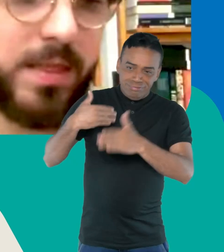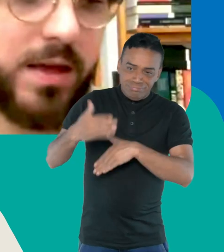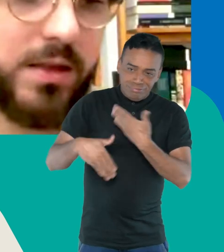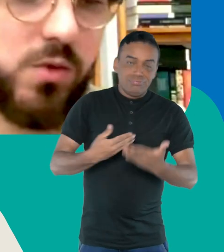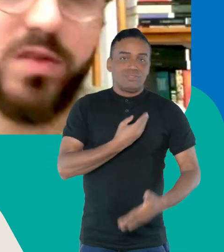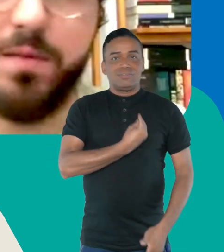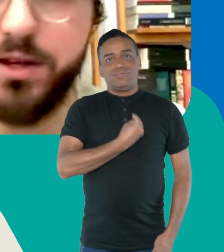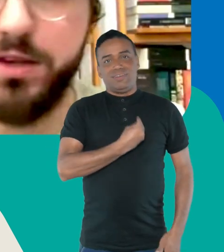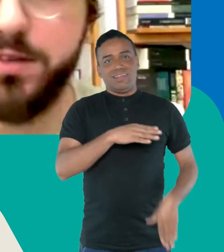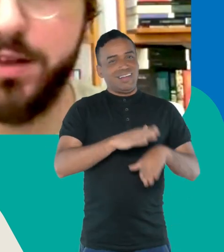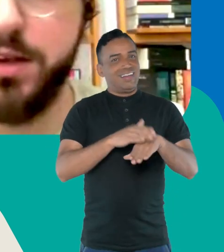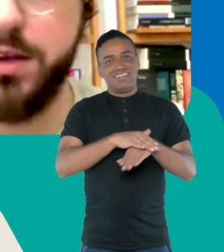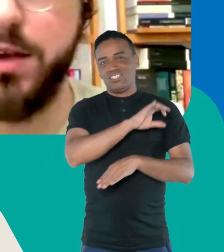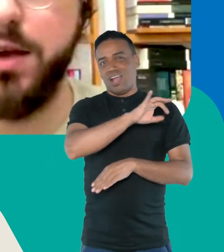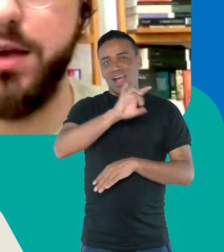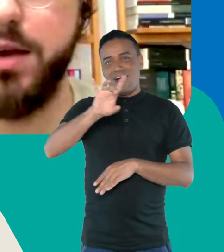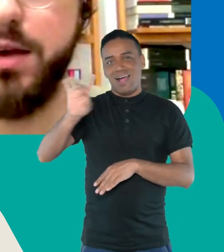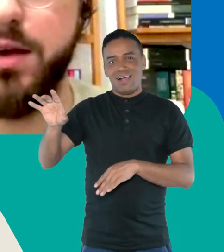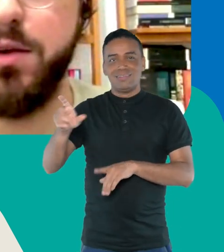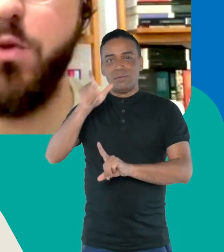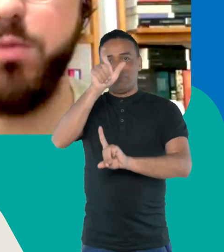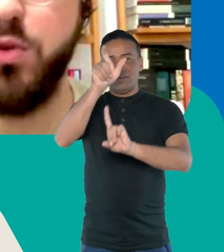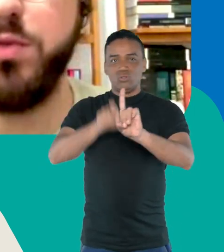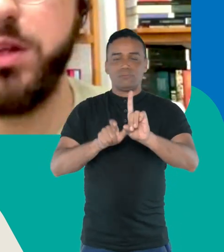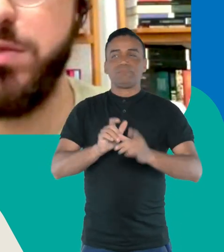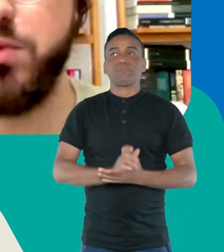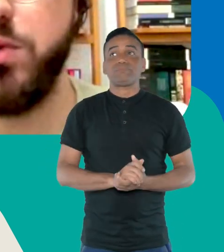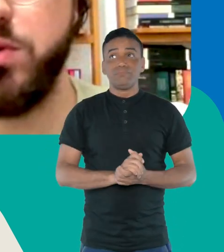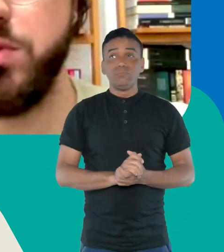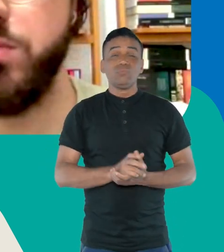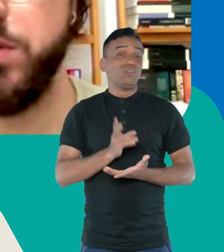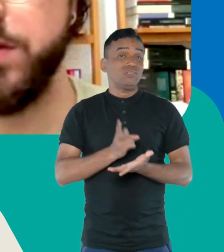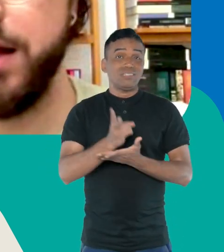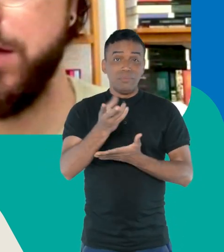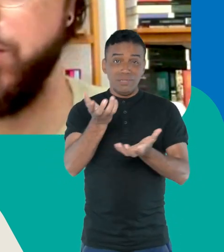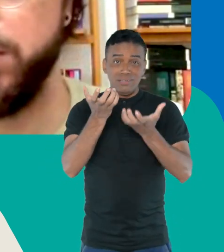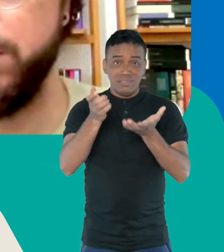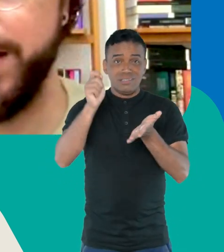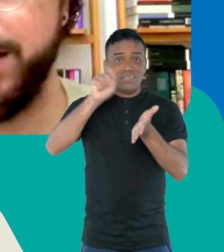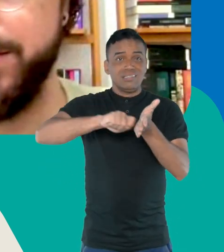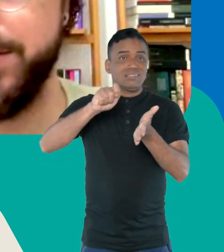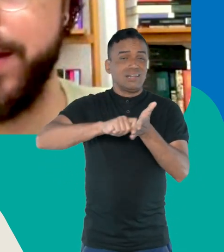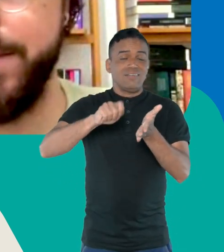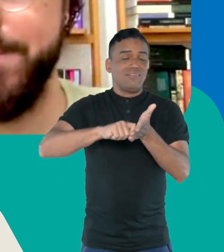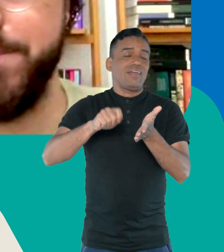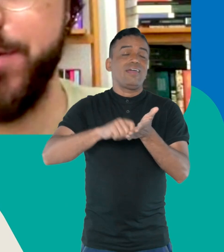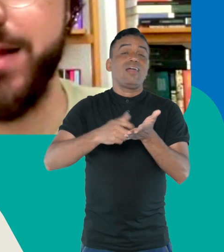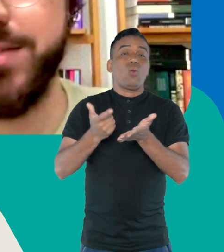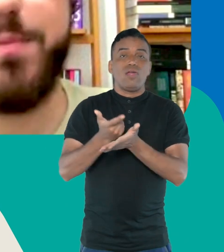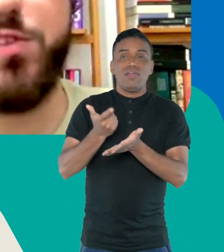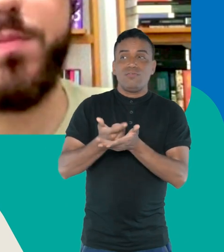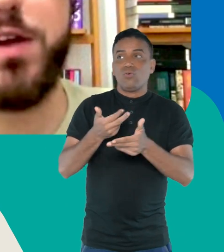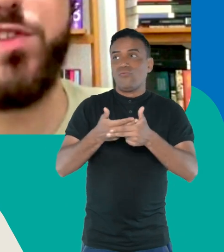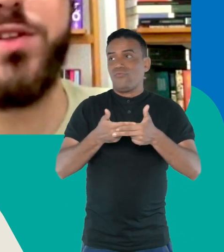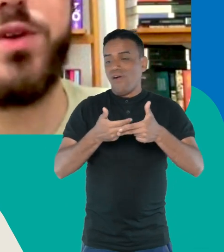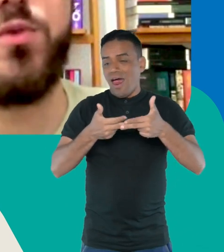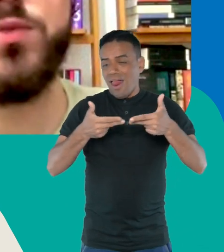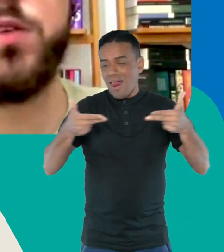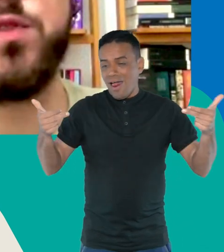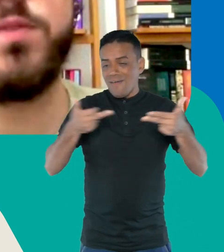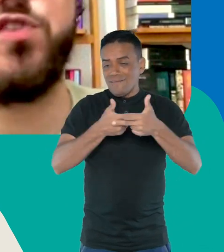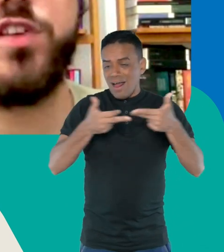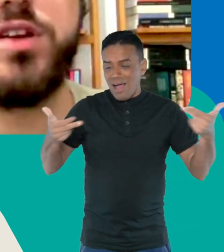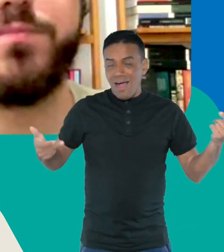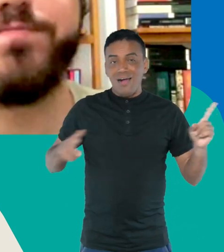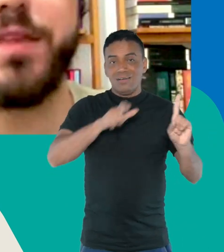mundo. Então eu sempre quis compor um livro com muitos narradores, mas foi basicamente a partir do que